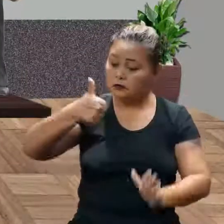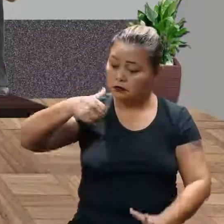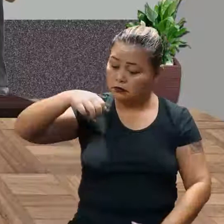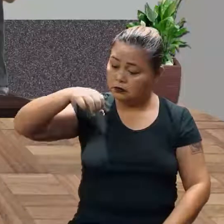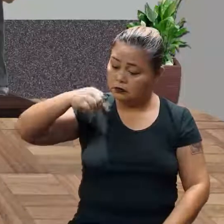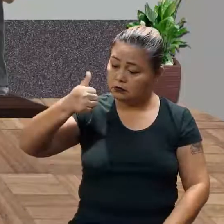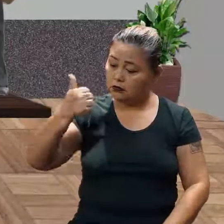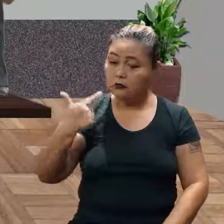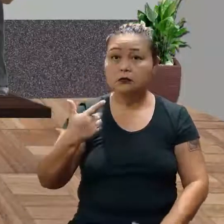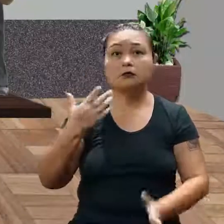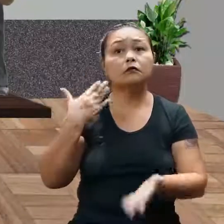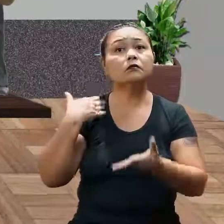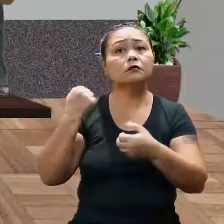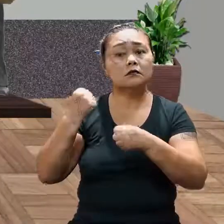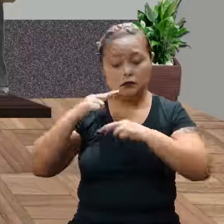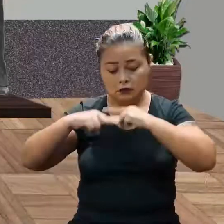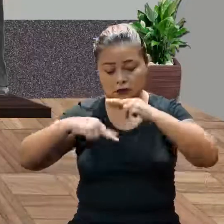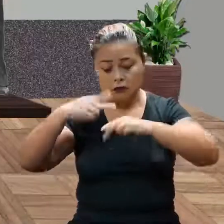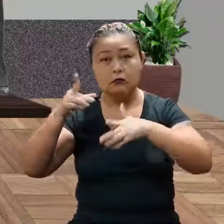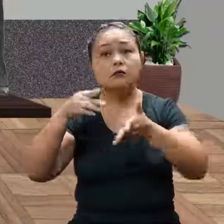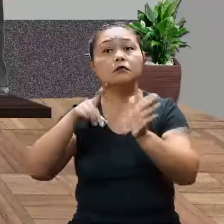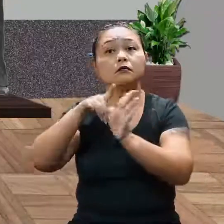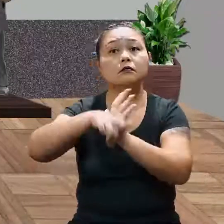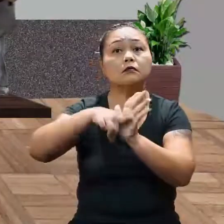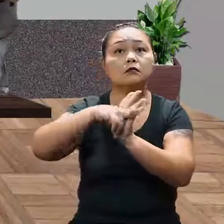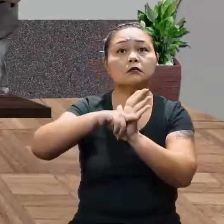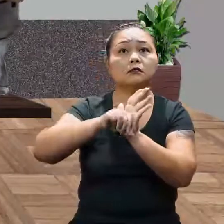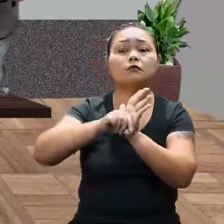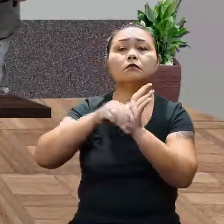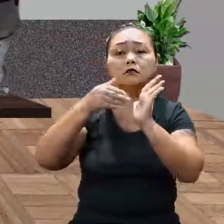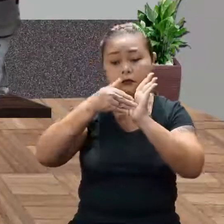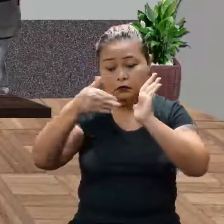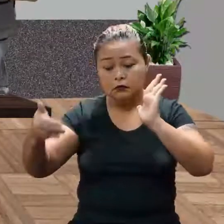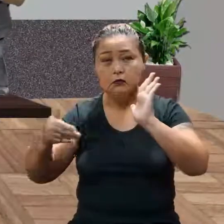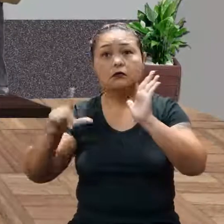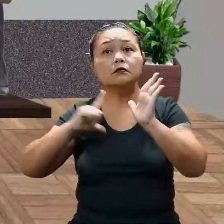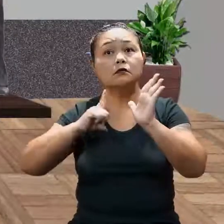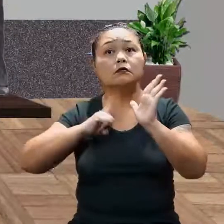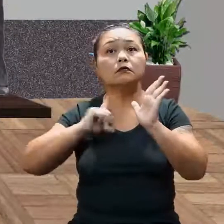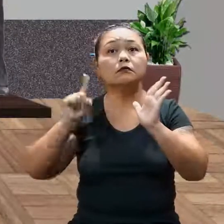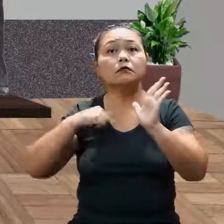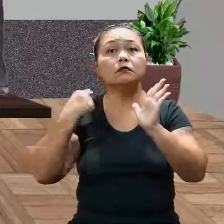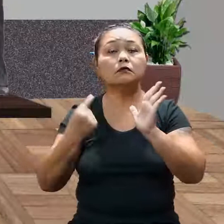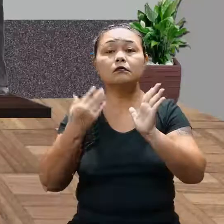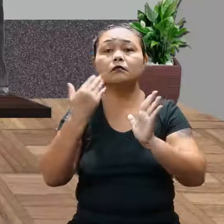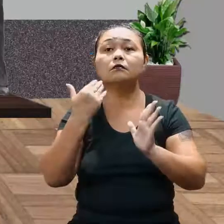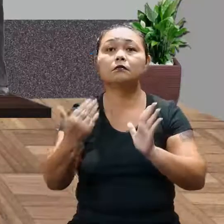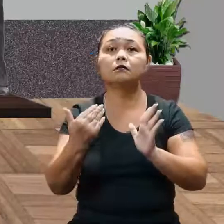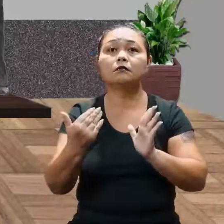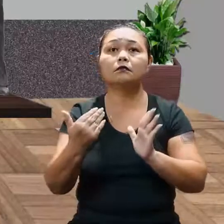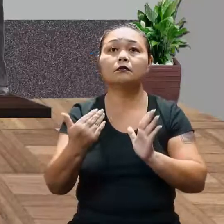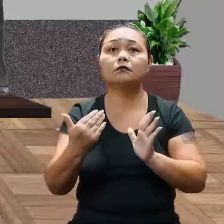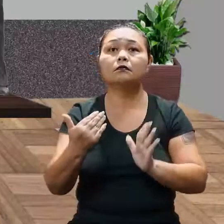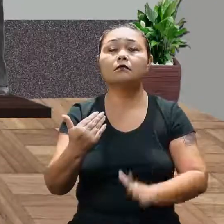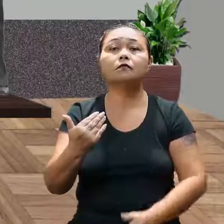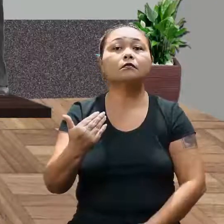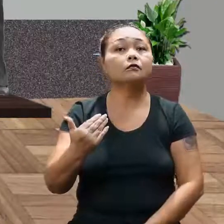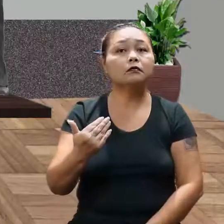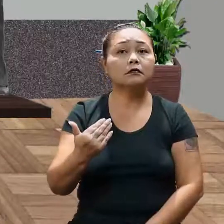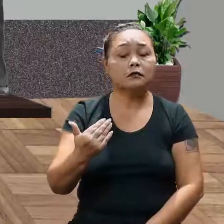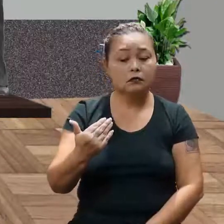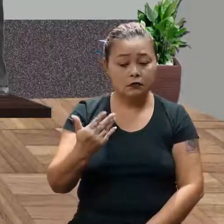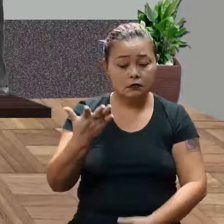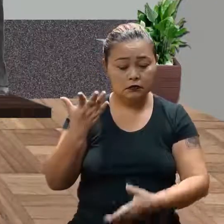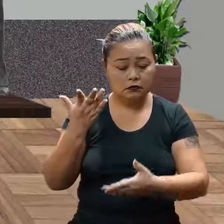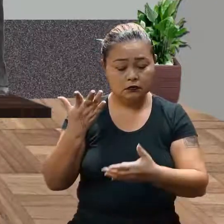construção da estrada de ferro Madeira-Mamoré. E neste mesmo período, nós estamos diante de quê? Nós estamos diante de